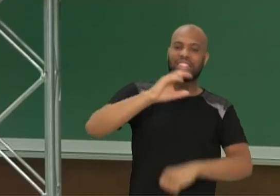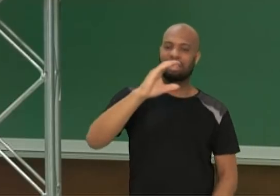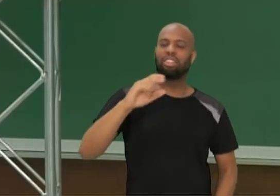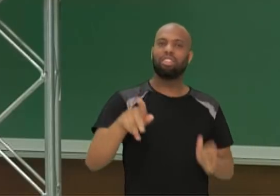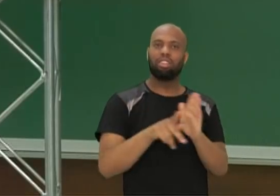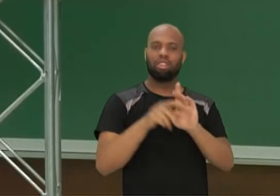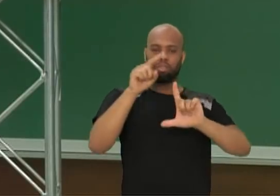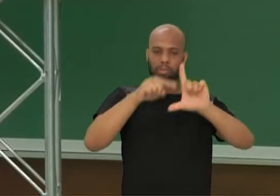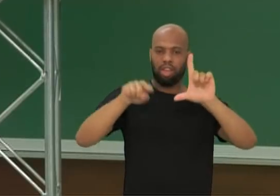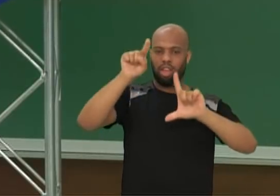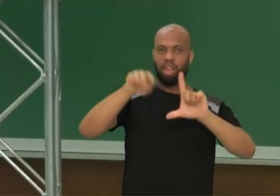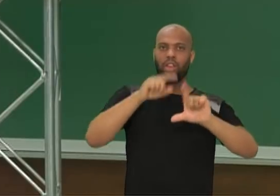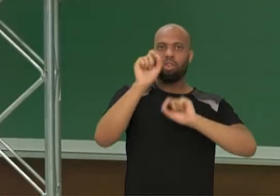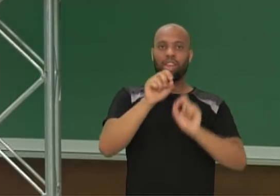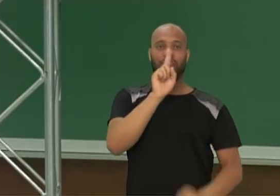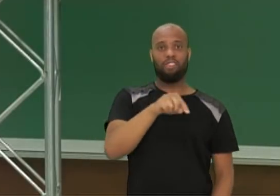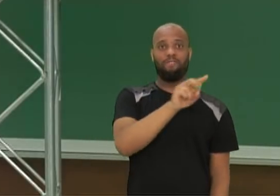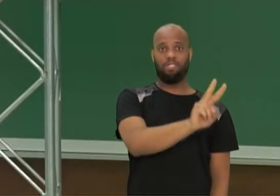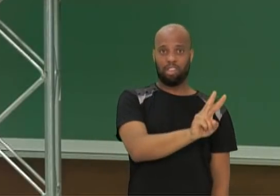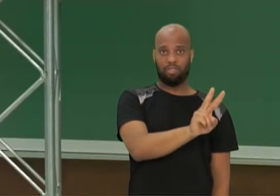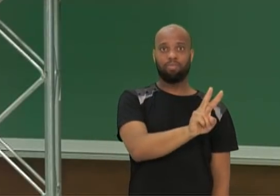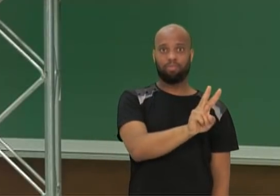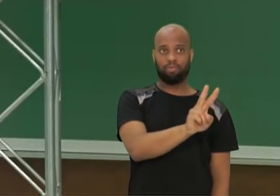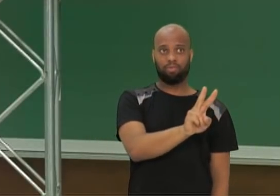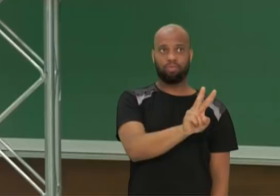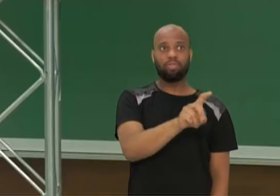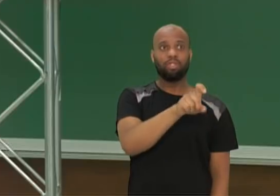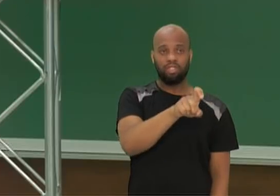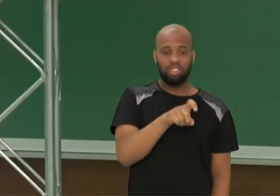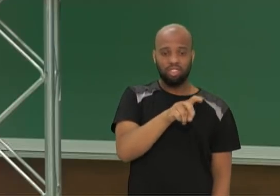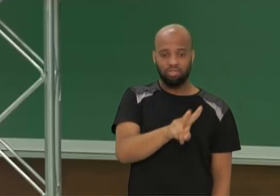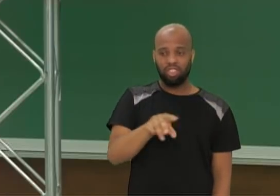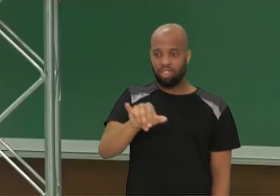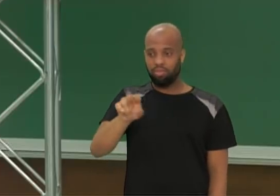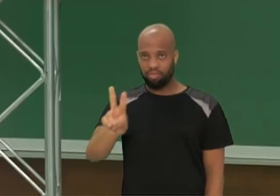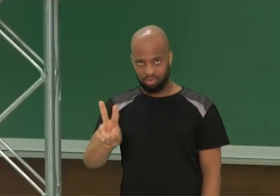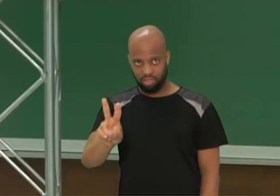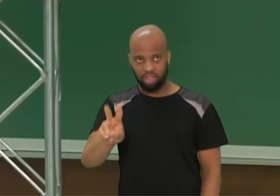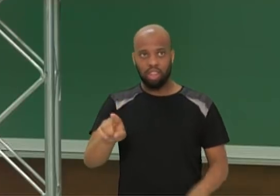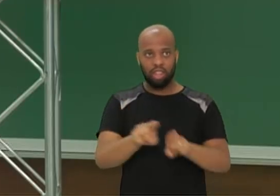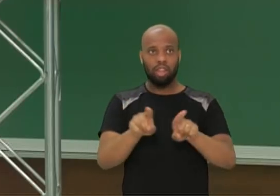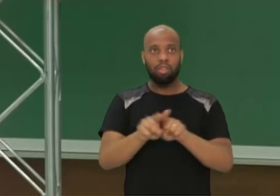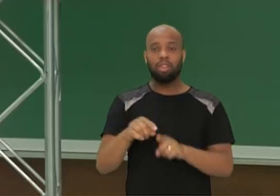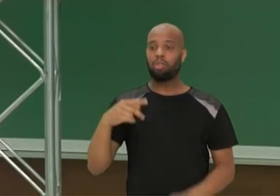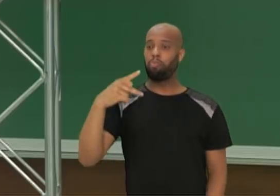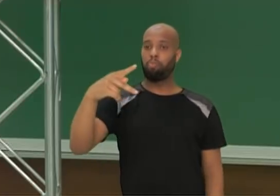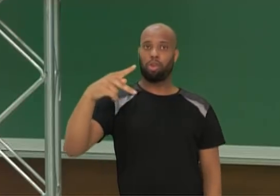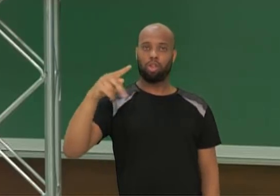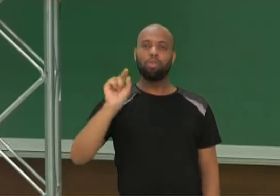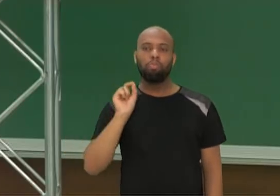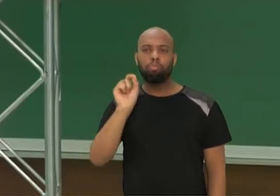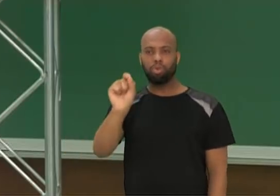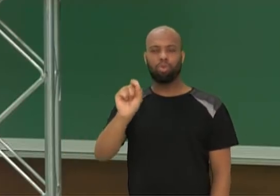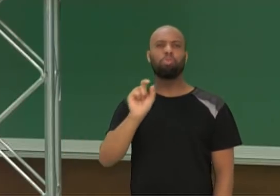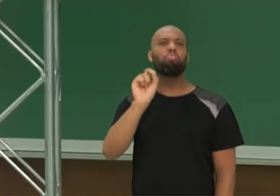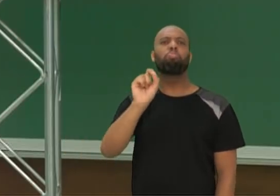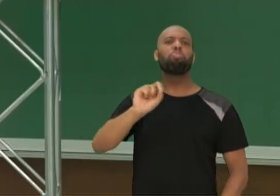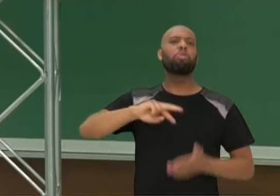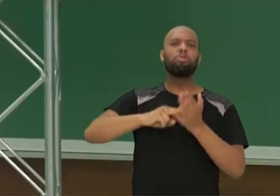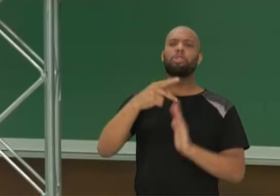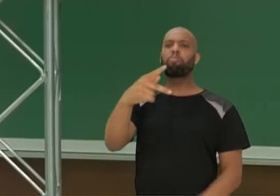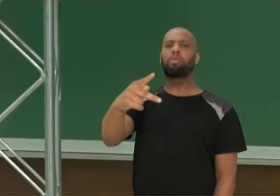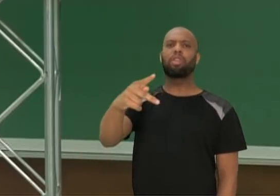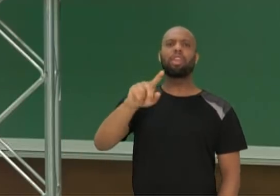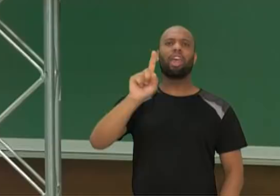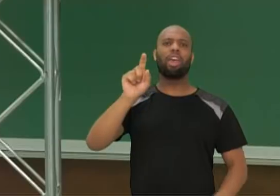parábola, que é V, x do V, y do V e do ponto P. O que é o ponto P? O ponto P é um